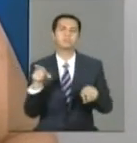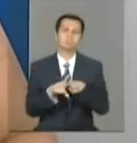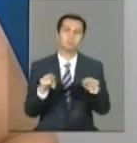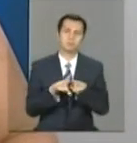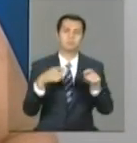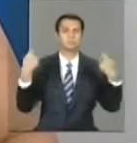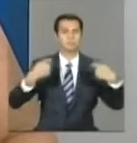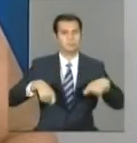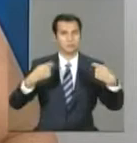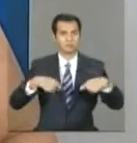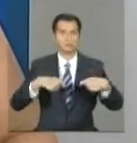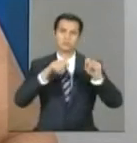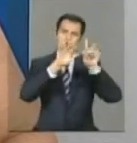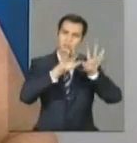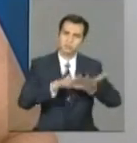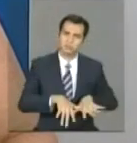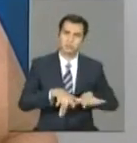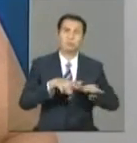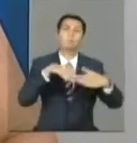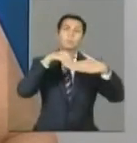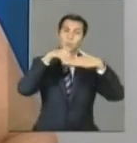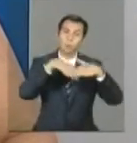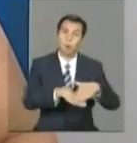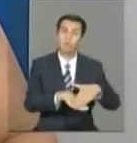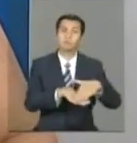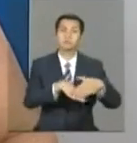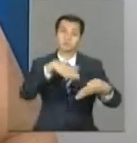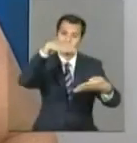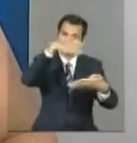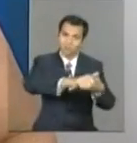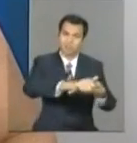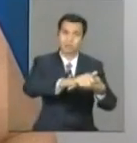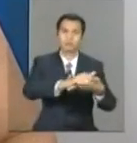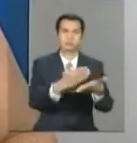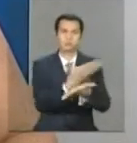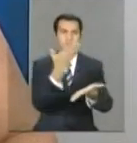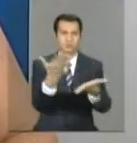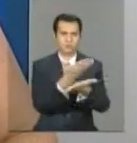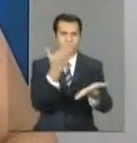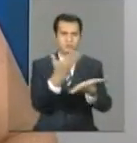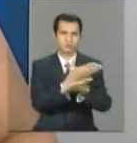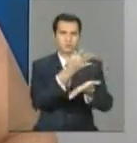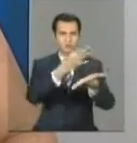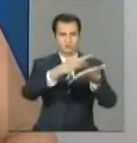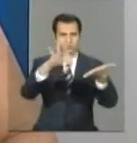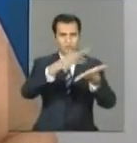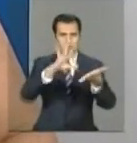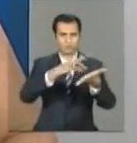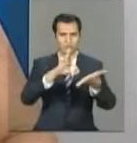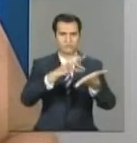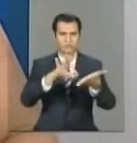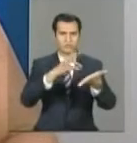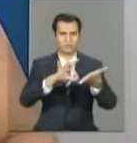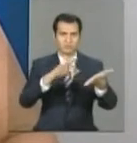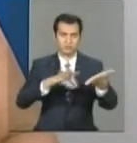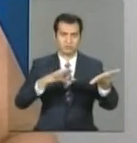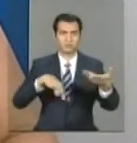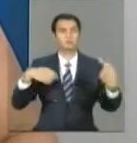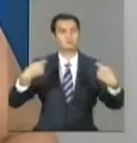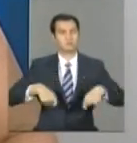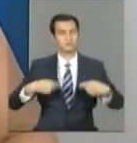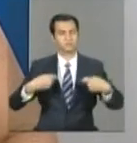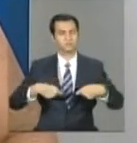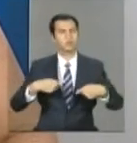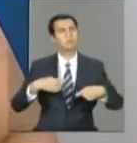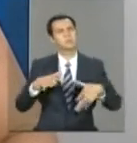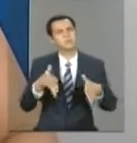que esse parecer seja guardado junto ao formulário, né, de cadastro daquela família, pelo prazo aí de